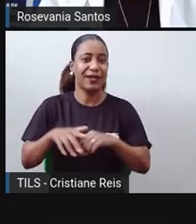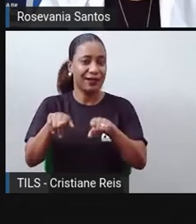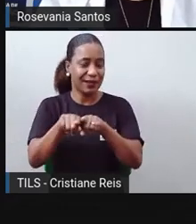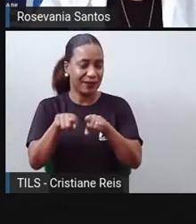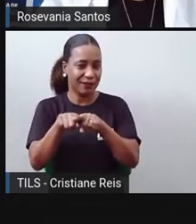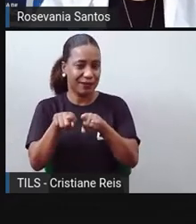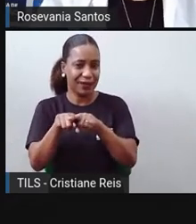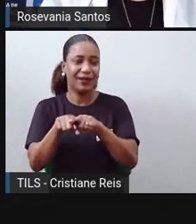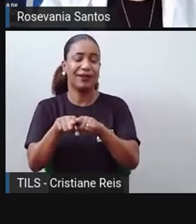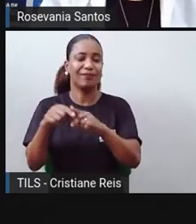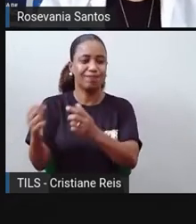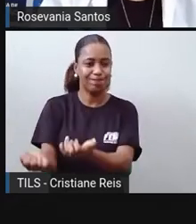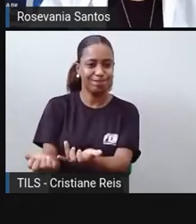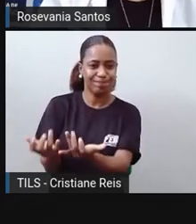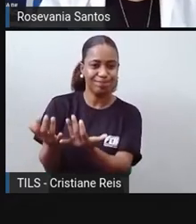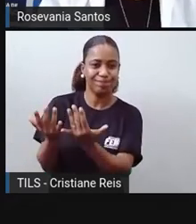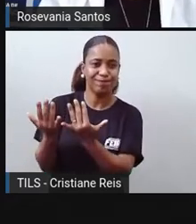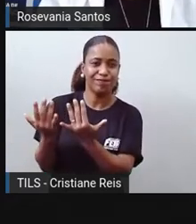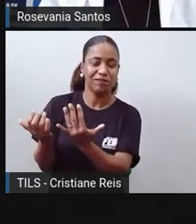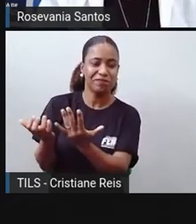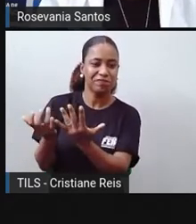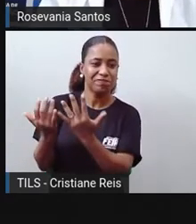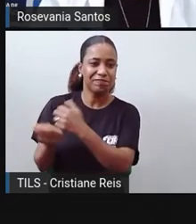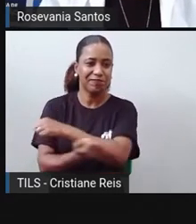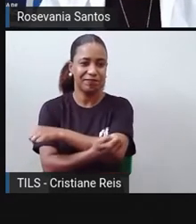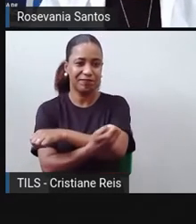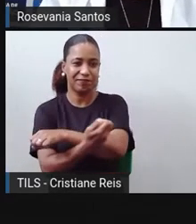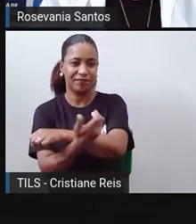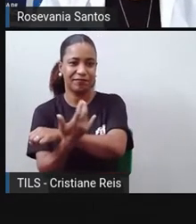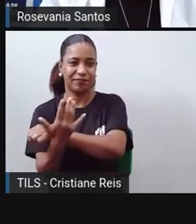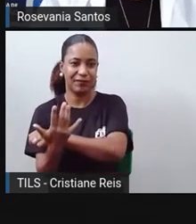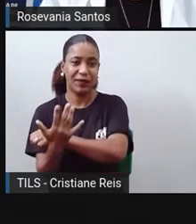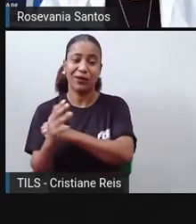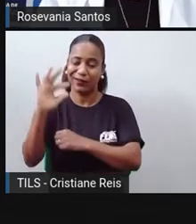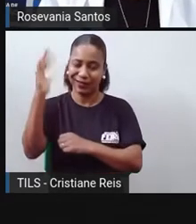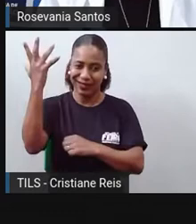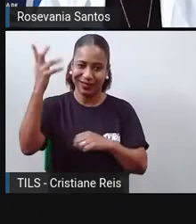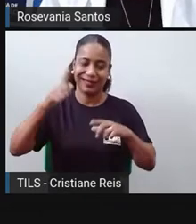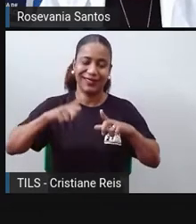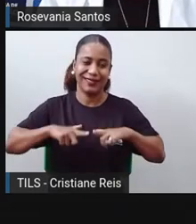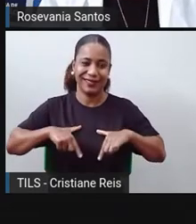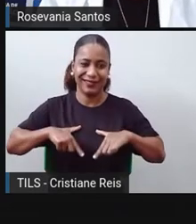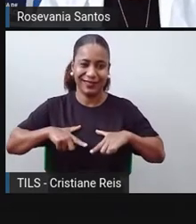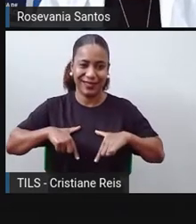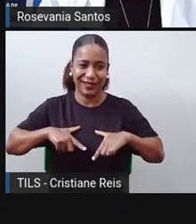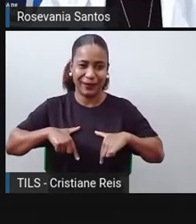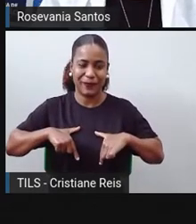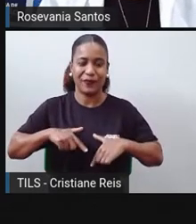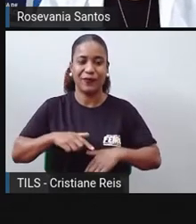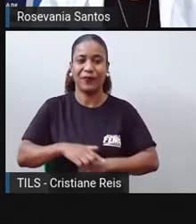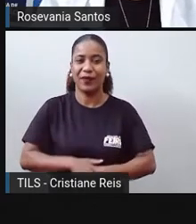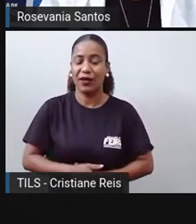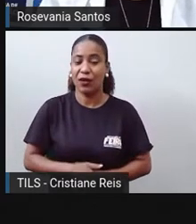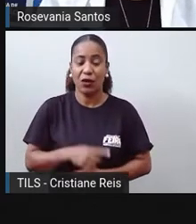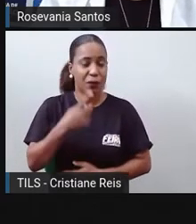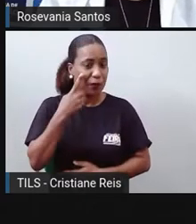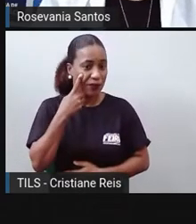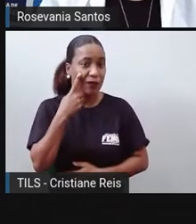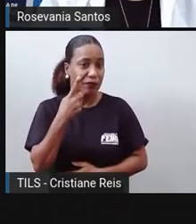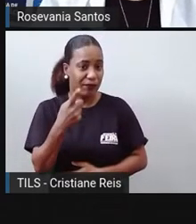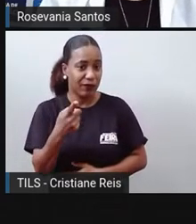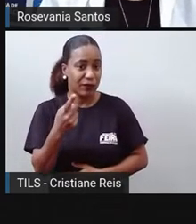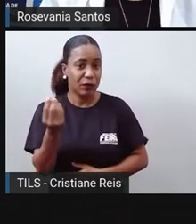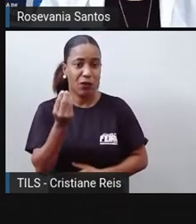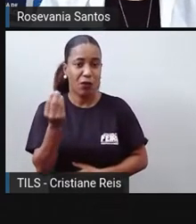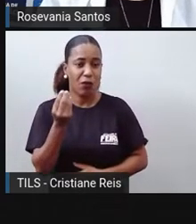né, agrícola em meio do deserto, como é o caso que ocorre em Israel. Né? Então, aqui, bora entender um pouco dos